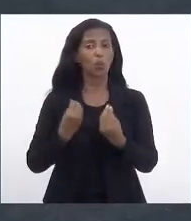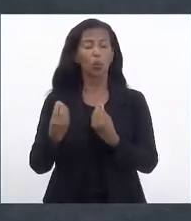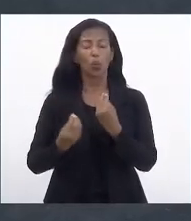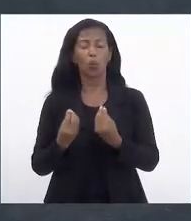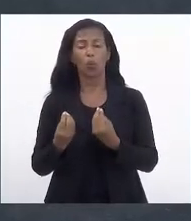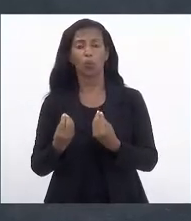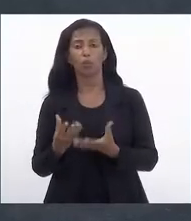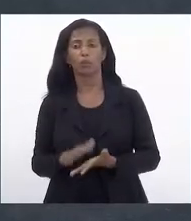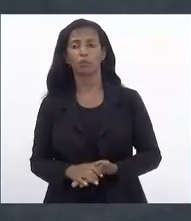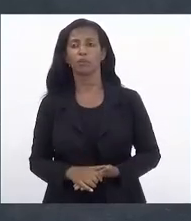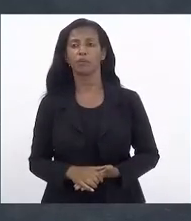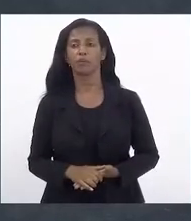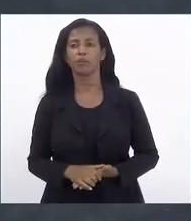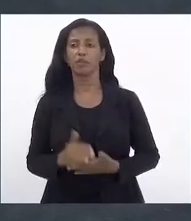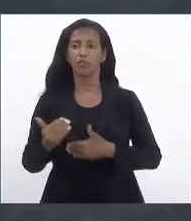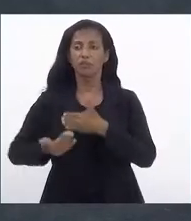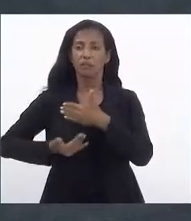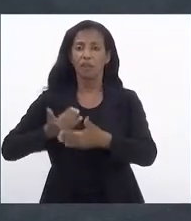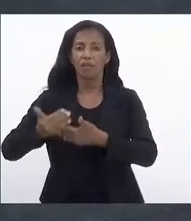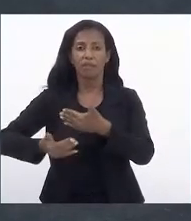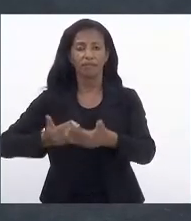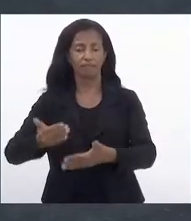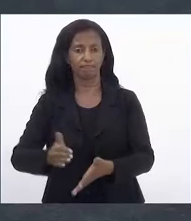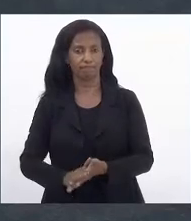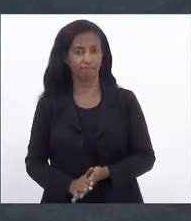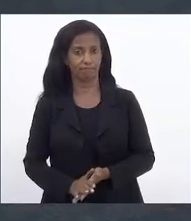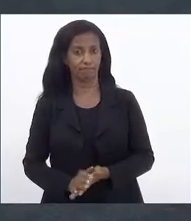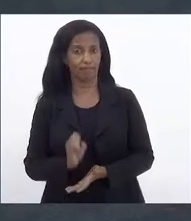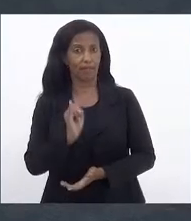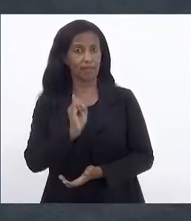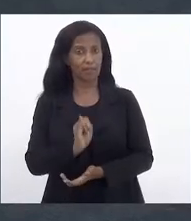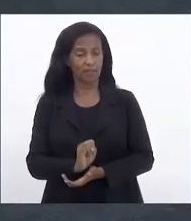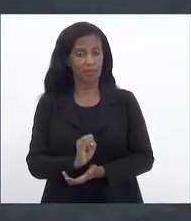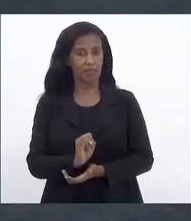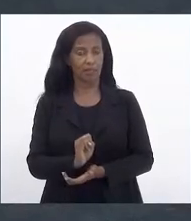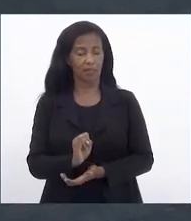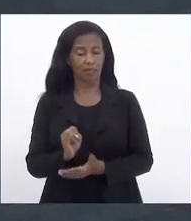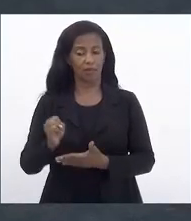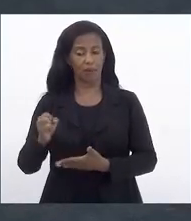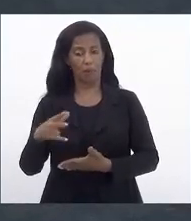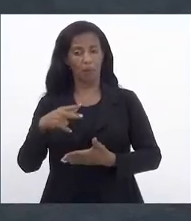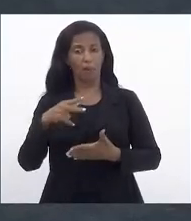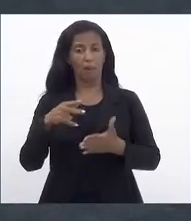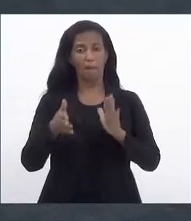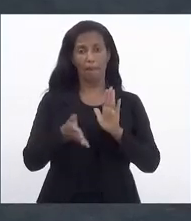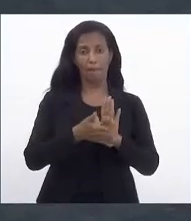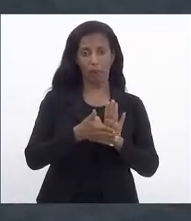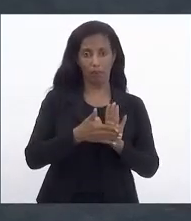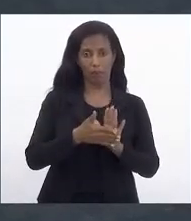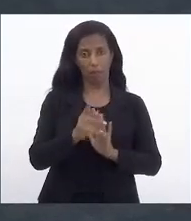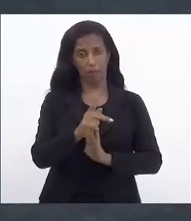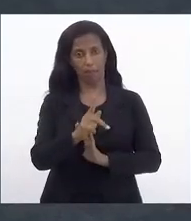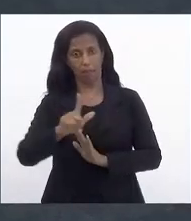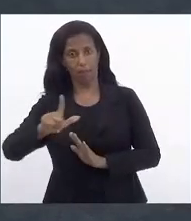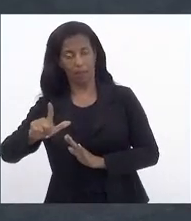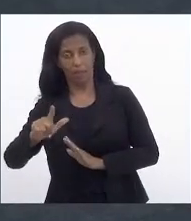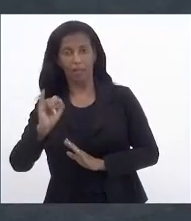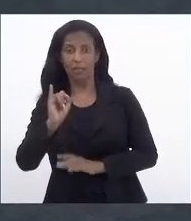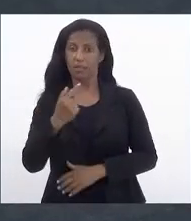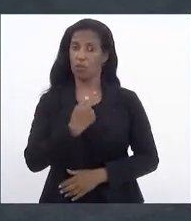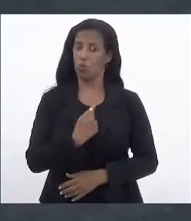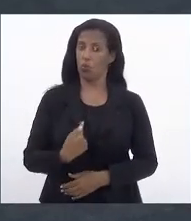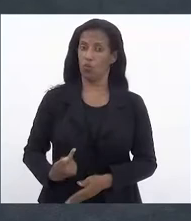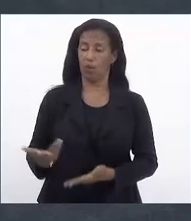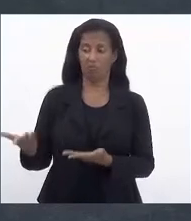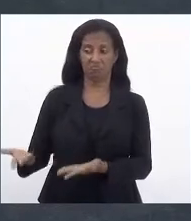iremos avançar na matéria se iremos pautar o projeto de lei se o governador